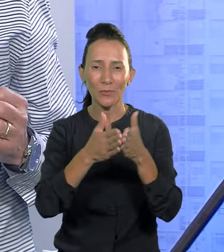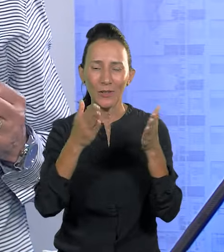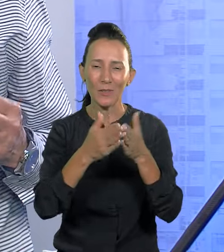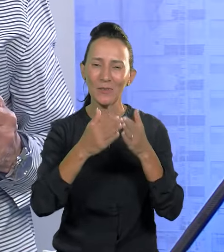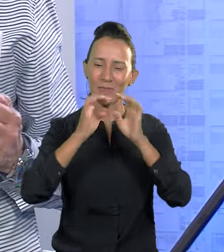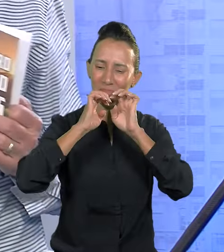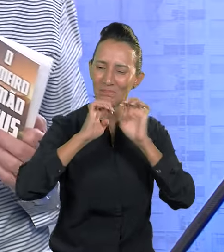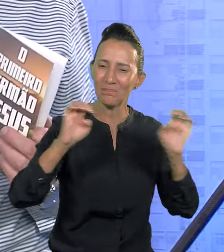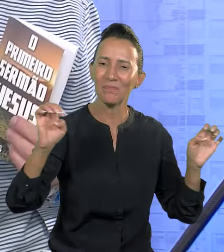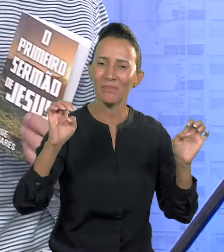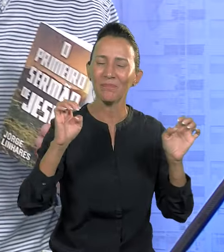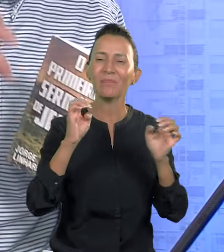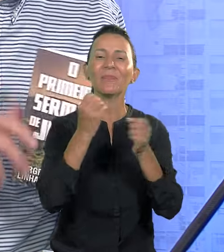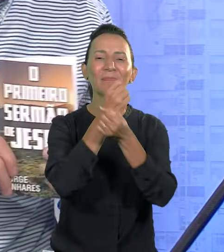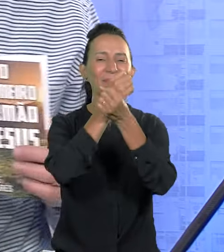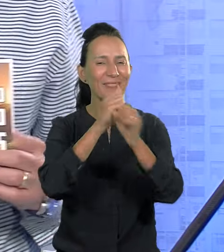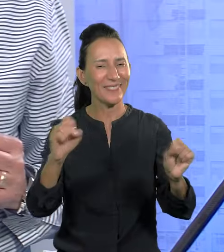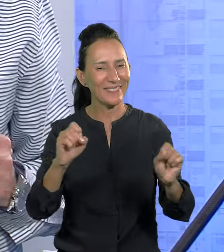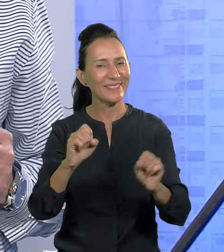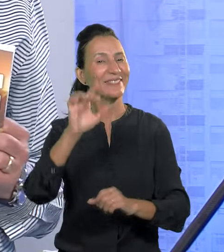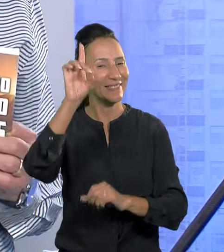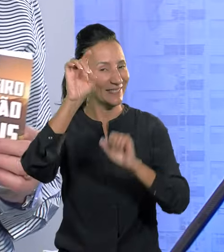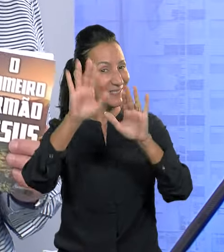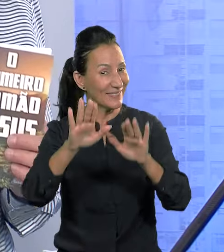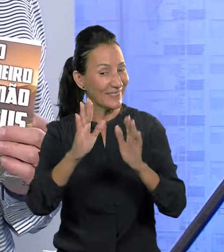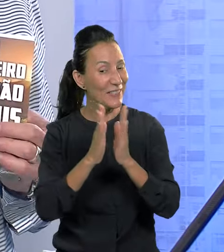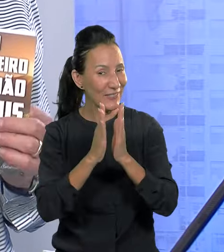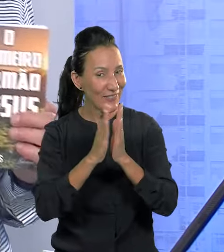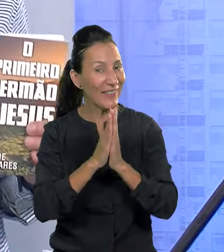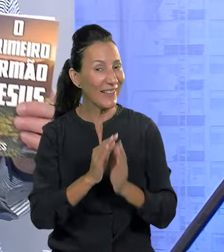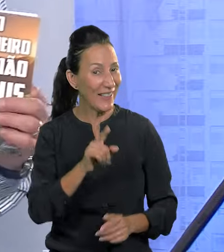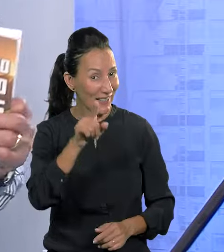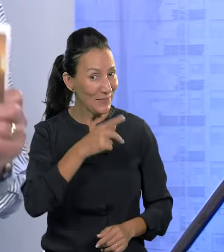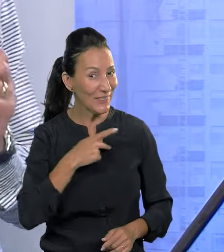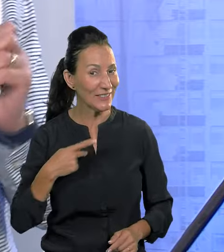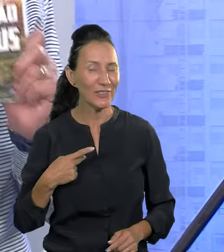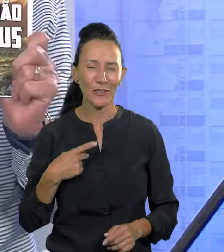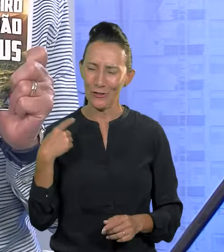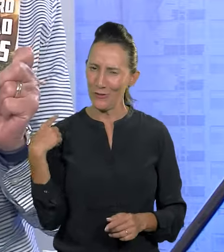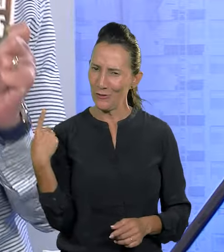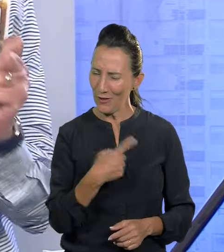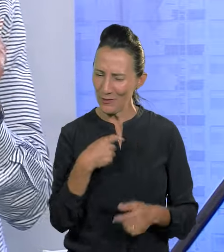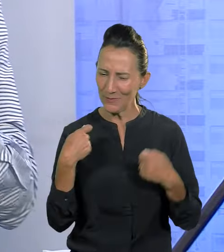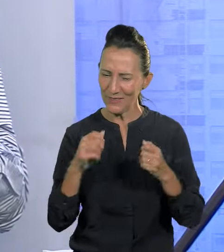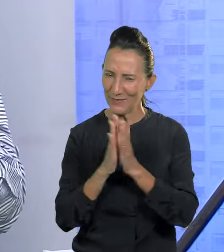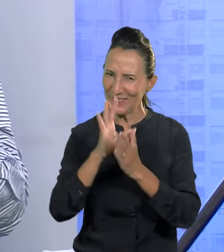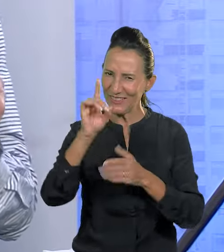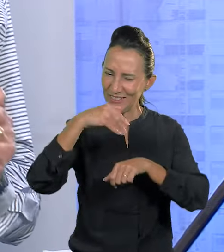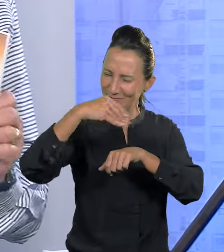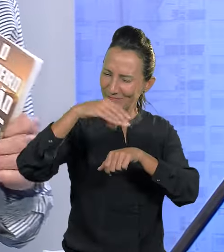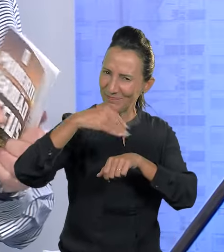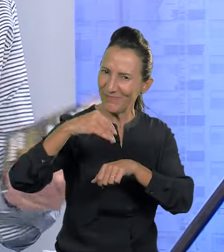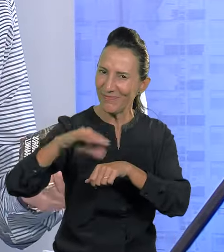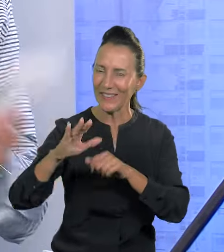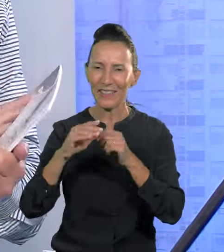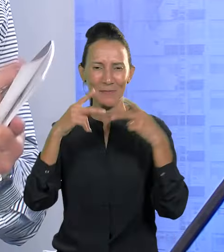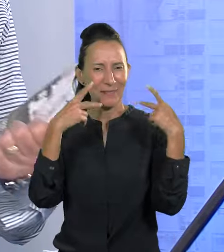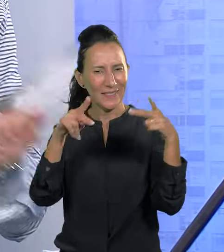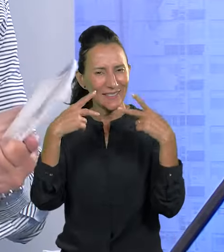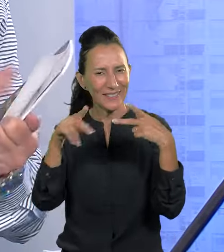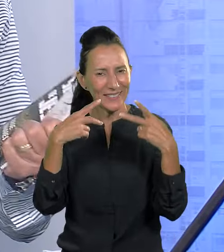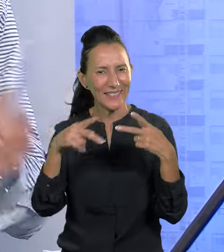para proclamar libertação. Deus te abençoe. Vamos orar, pastorzão. Vamos pregar a Bíblia, pregar a